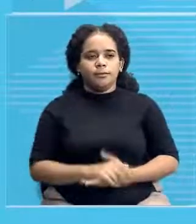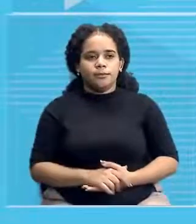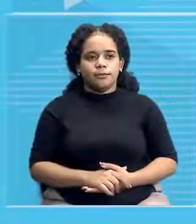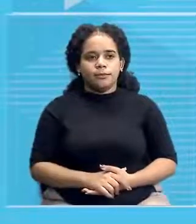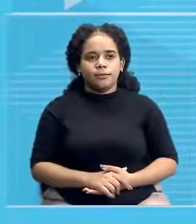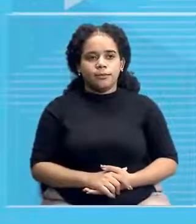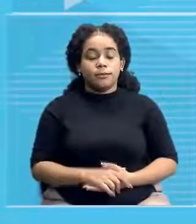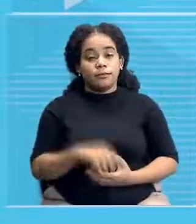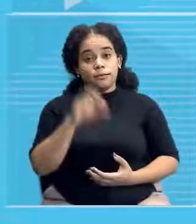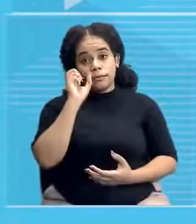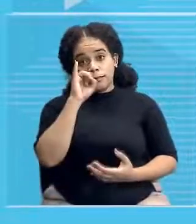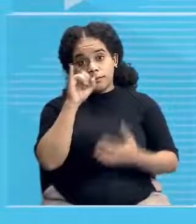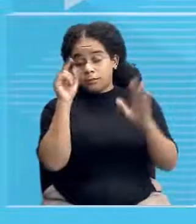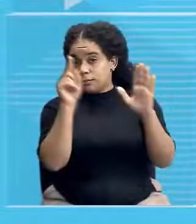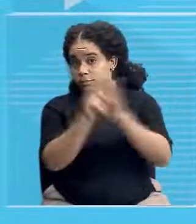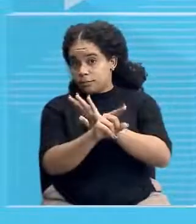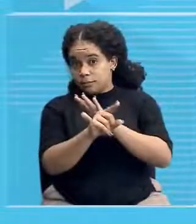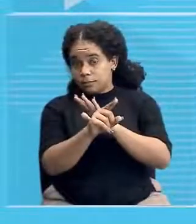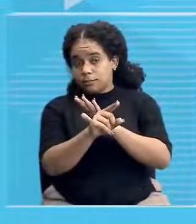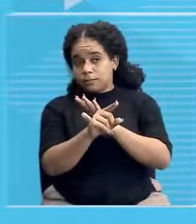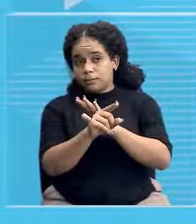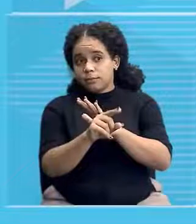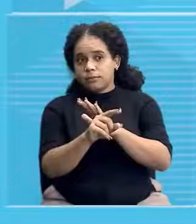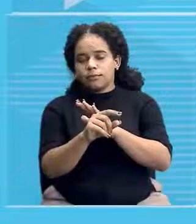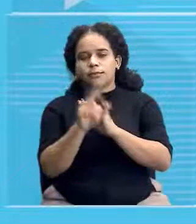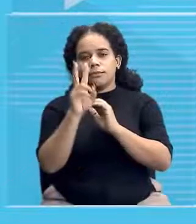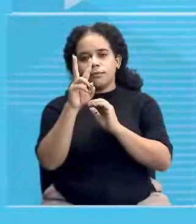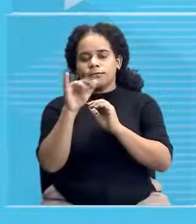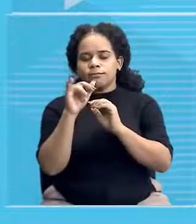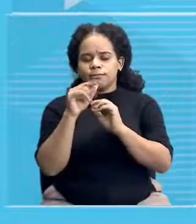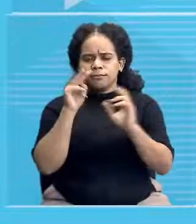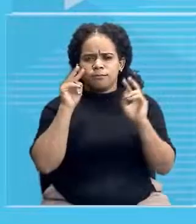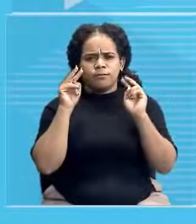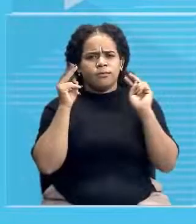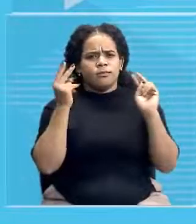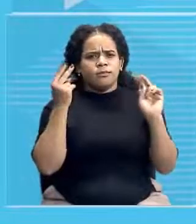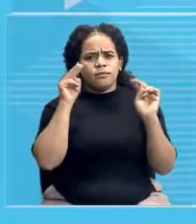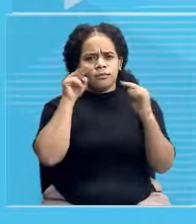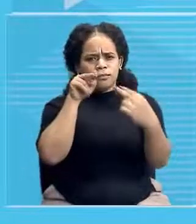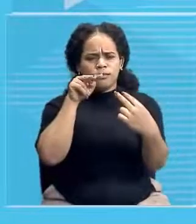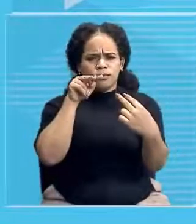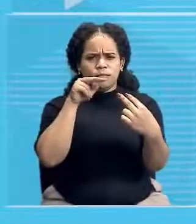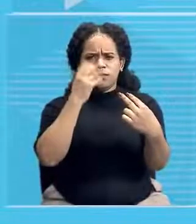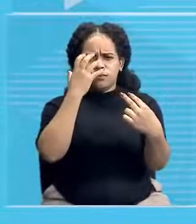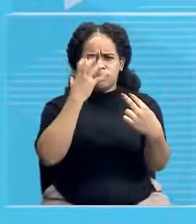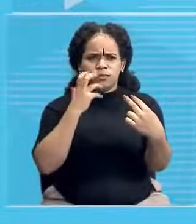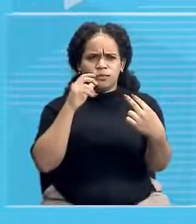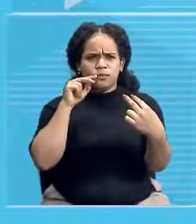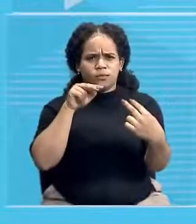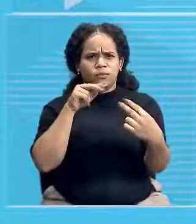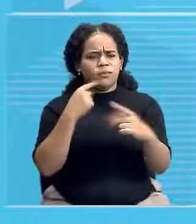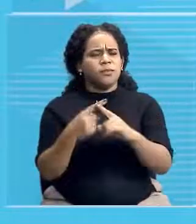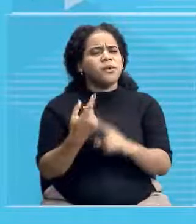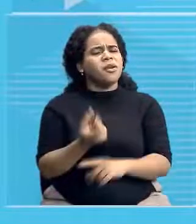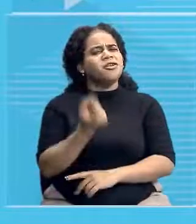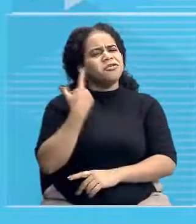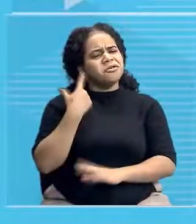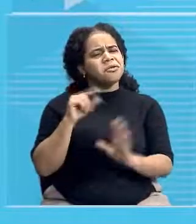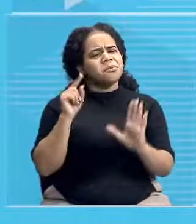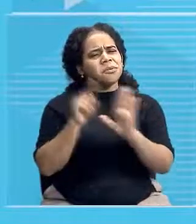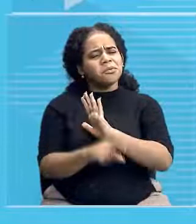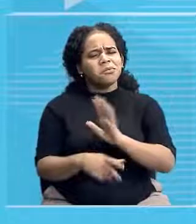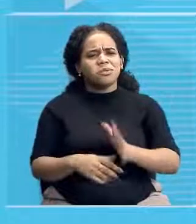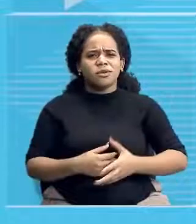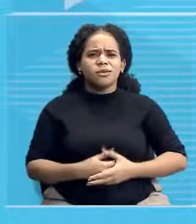Se você perguntar, eles ficam olhando para ti, porque é estranho.